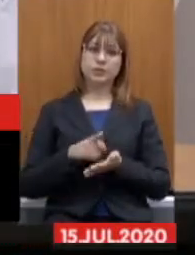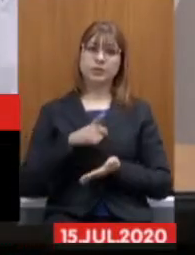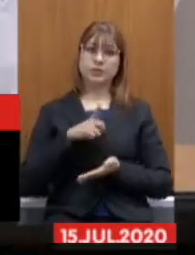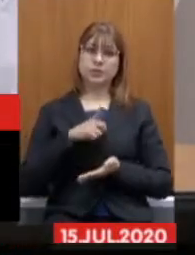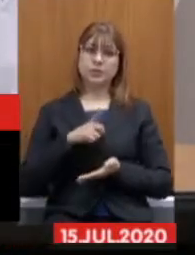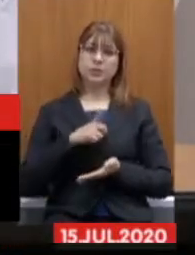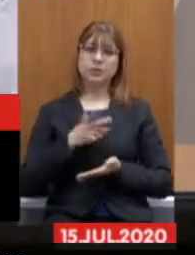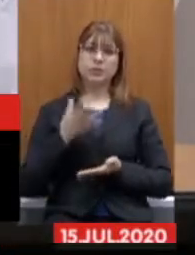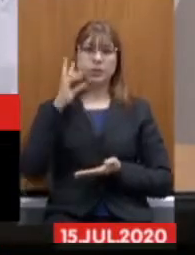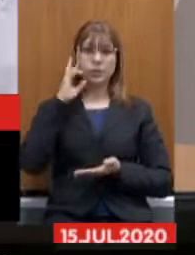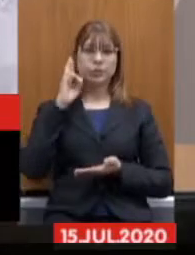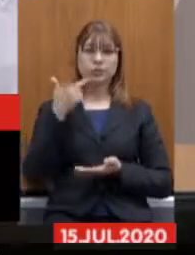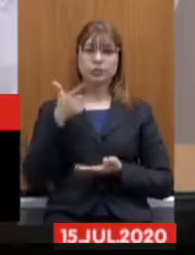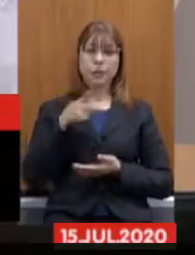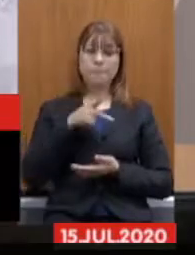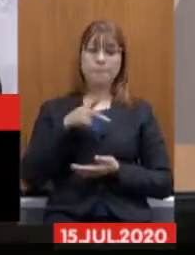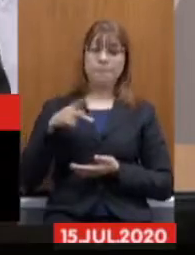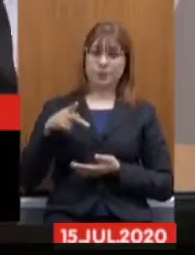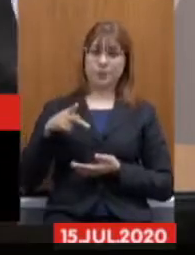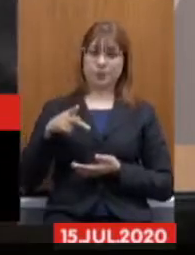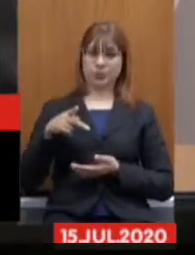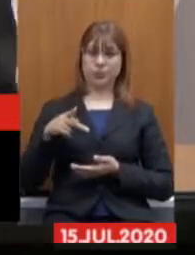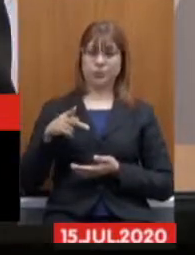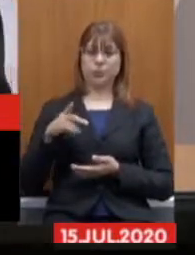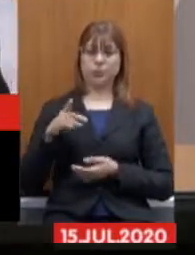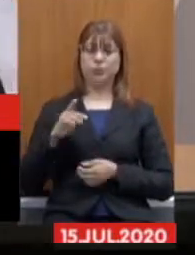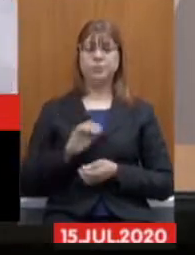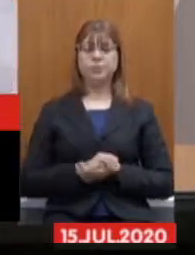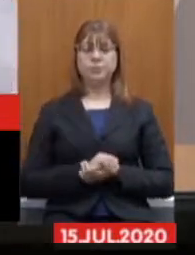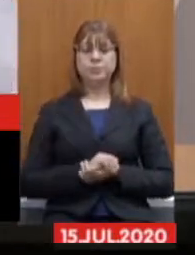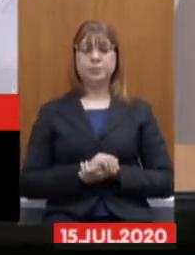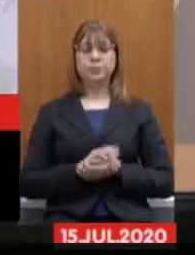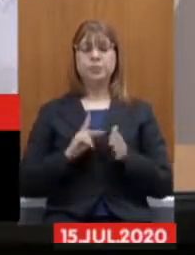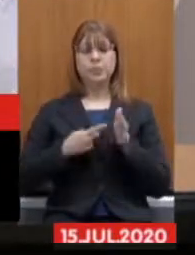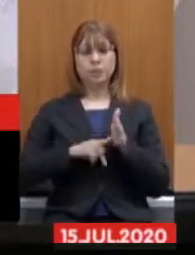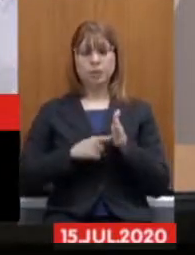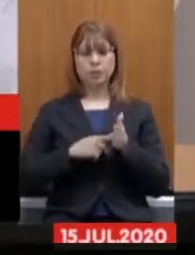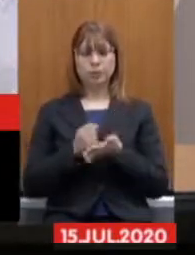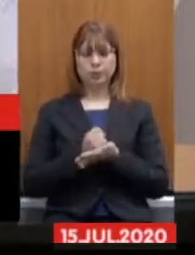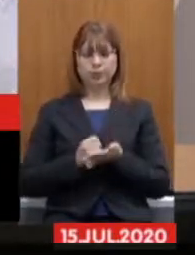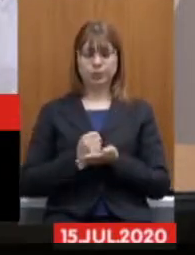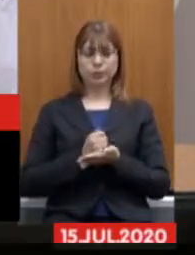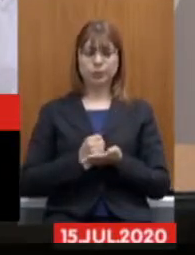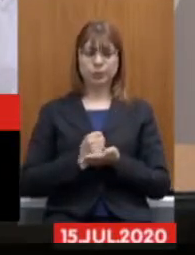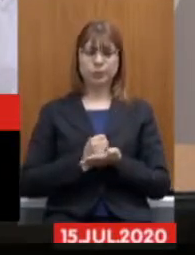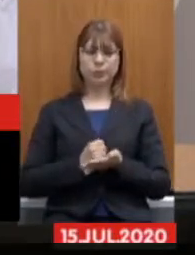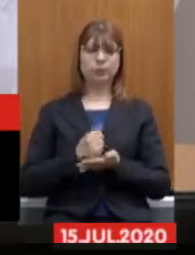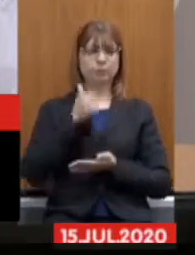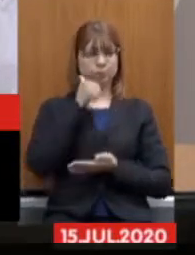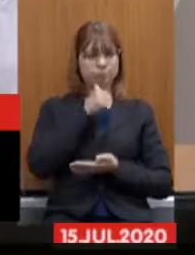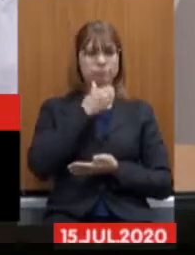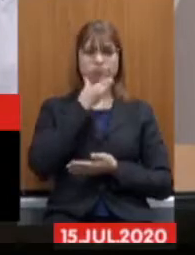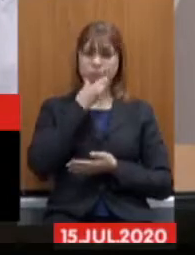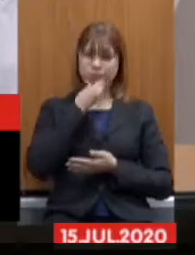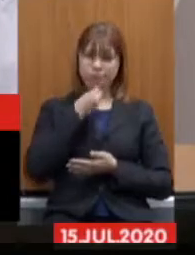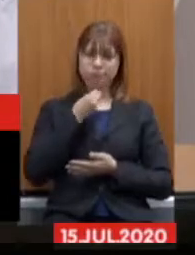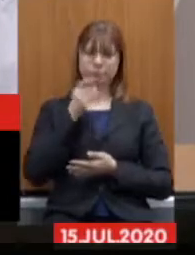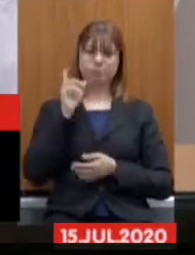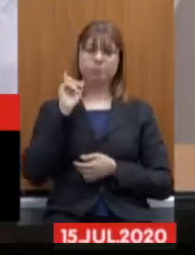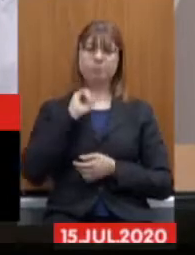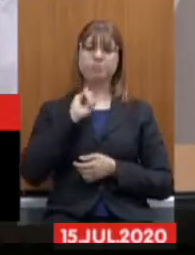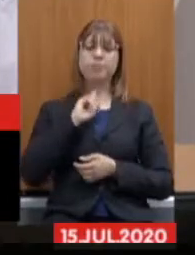colegiada não temos a figura do presidente e o sindicato dos farmacêuticos e farmacêuticas de minas